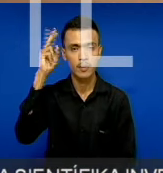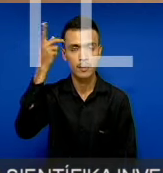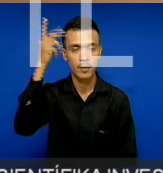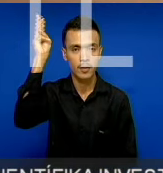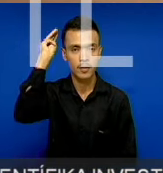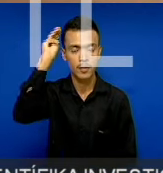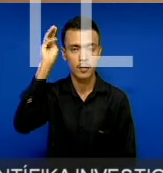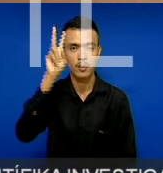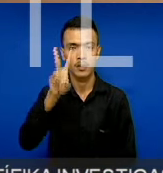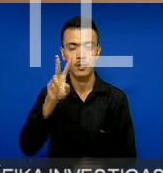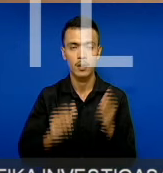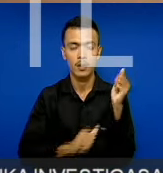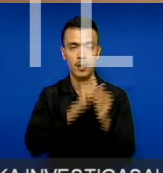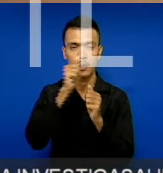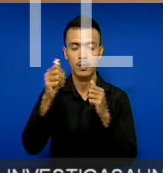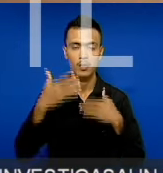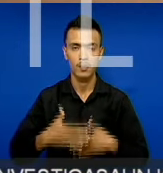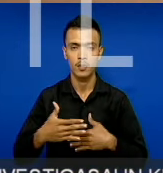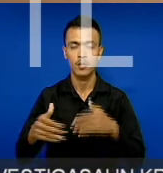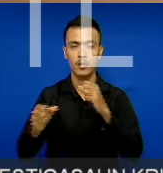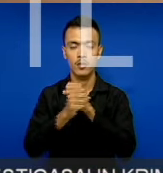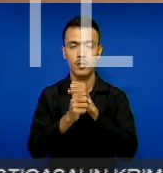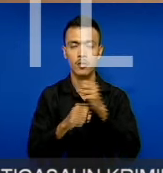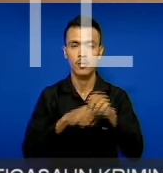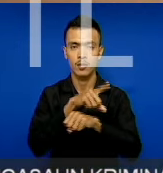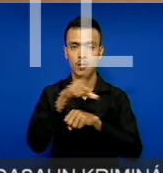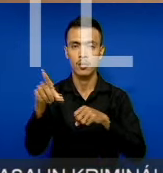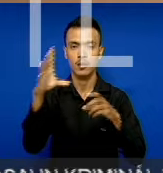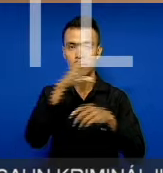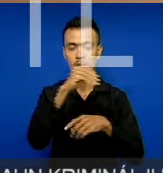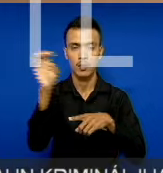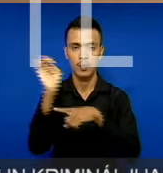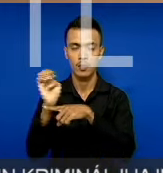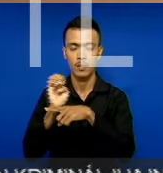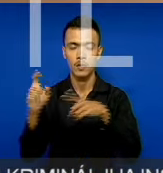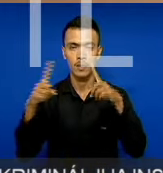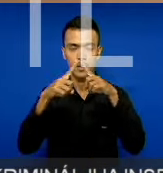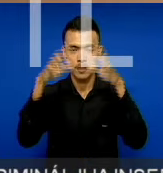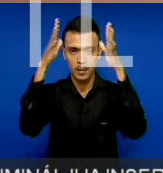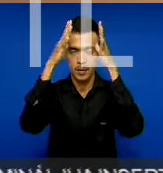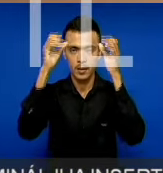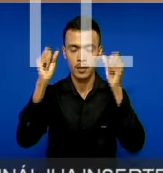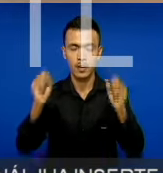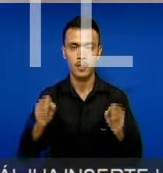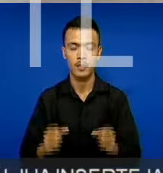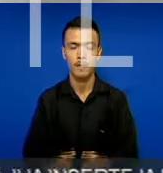Vice-primeiro-ministro Nain Rua relata progresso assunto social no econômico ba presidente república.